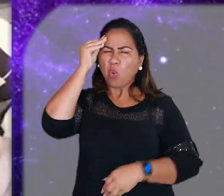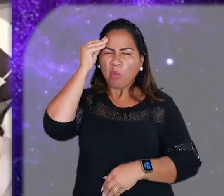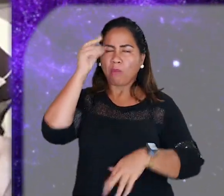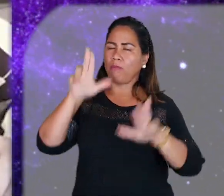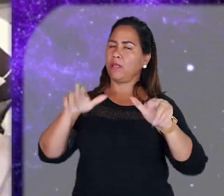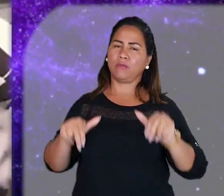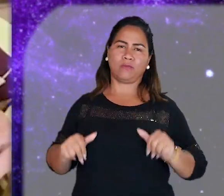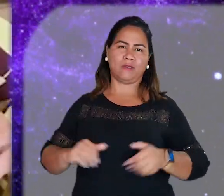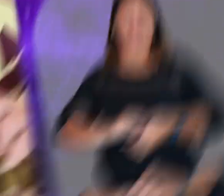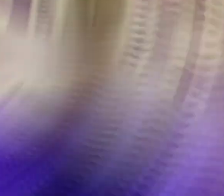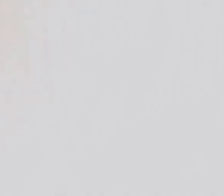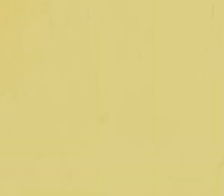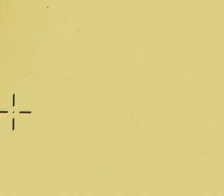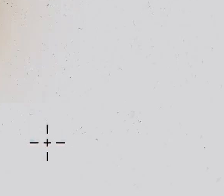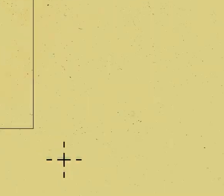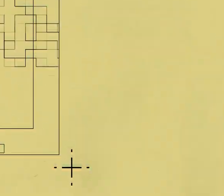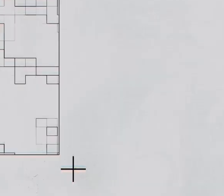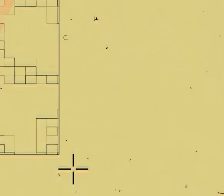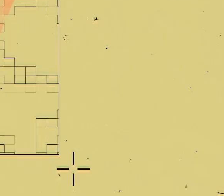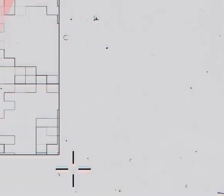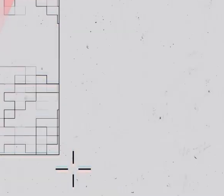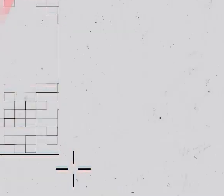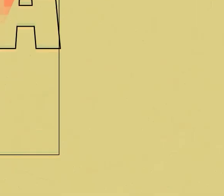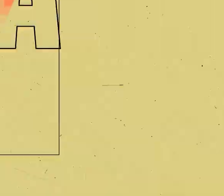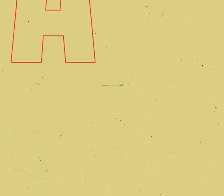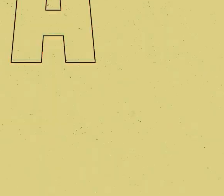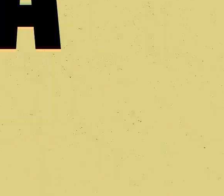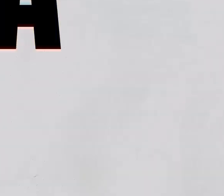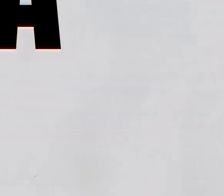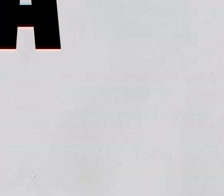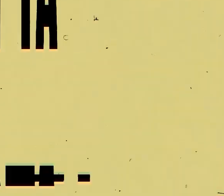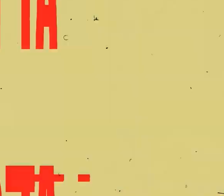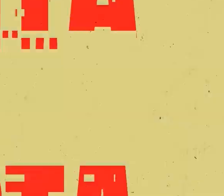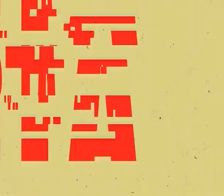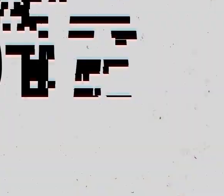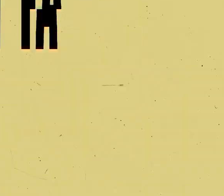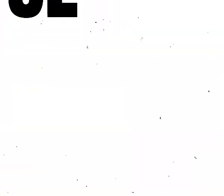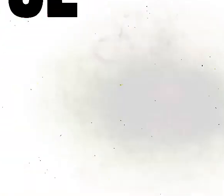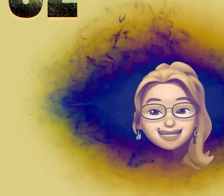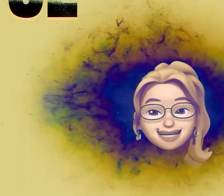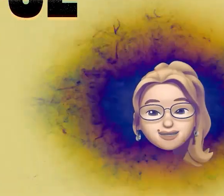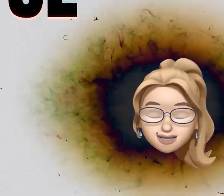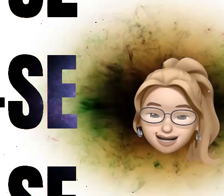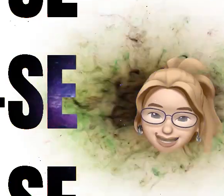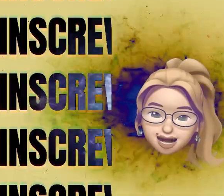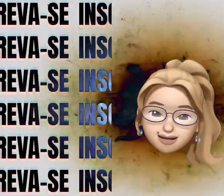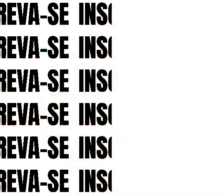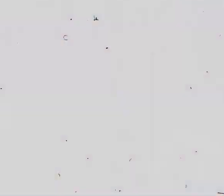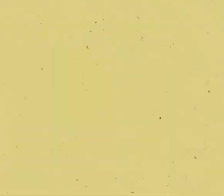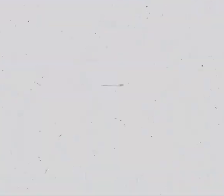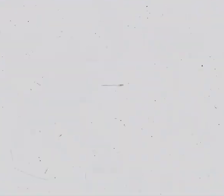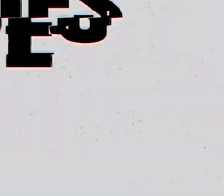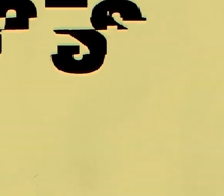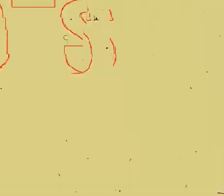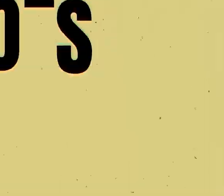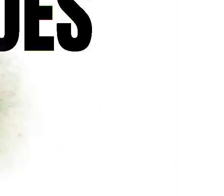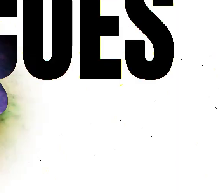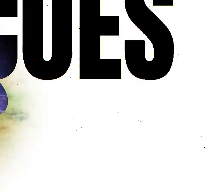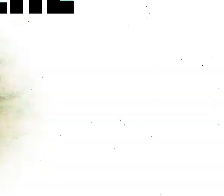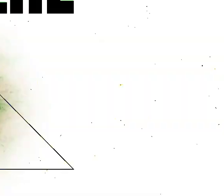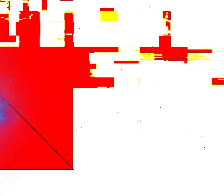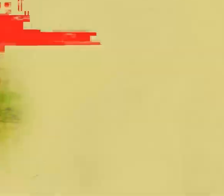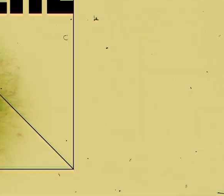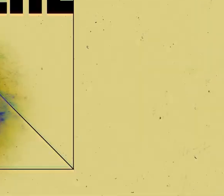nunca é do Filho nunca Ouça não tem rapidinho para te lembrar de curtir agora esse vídeo se inscrever no canal e ativar o sininho